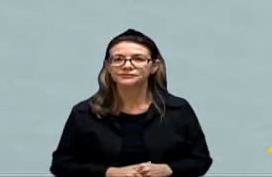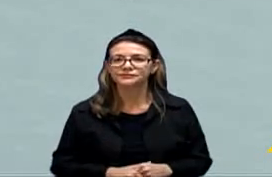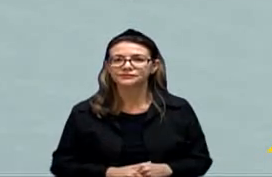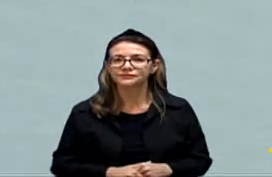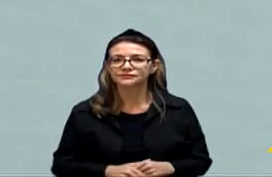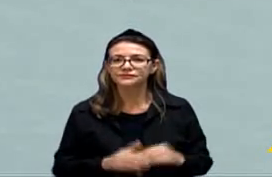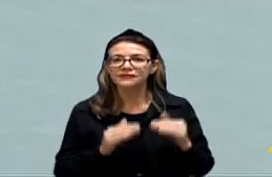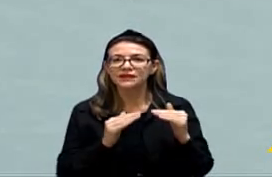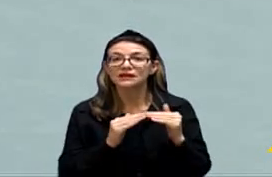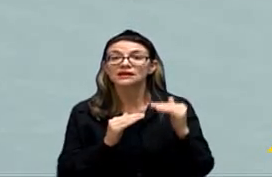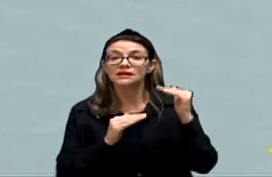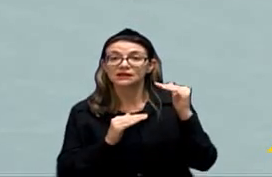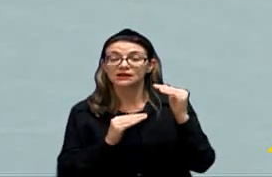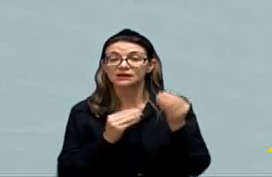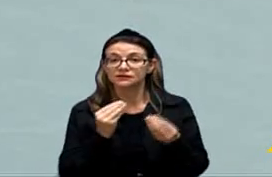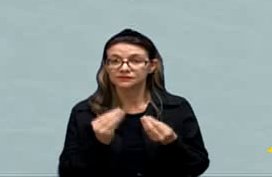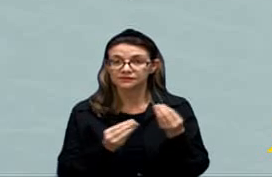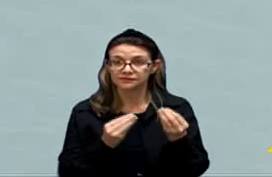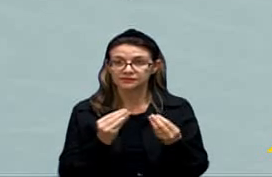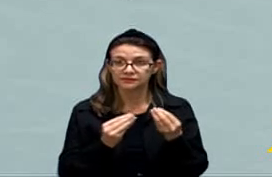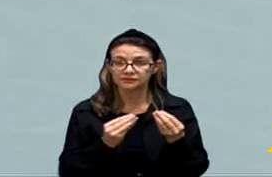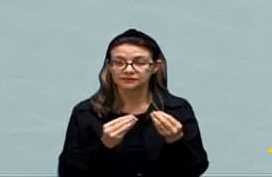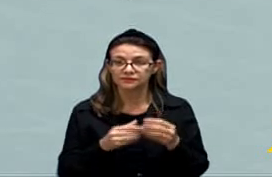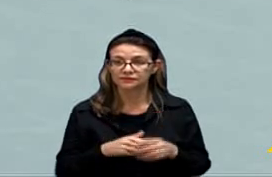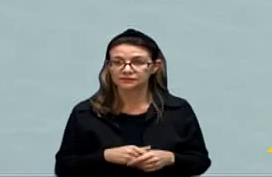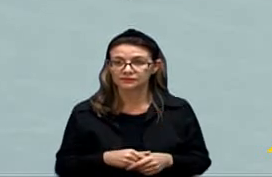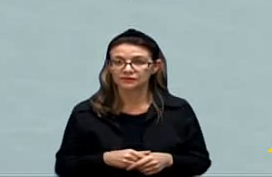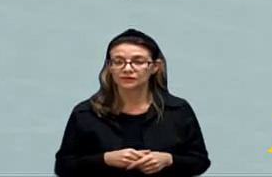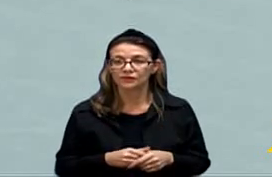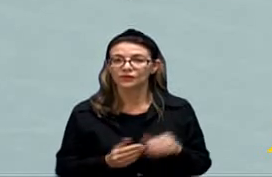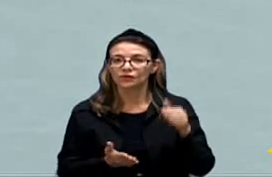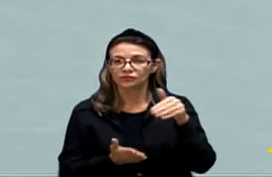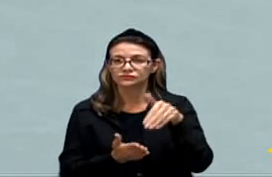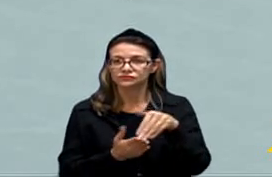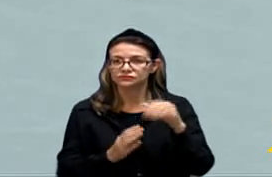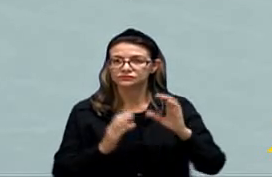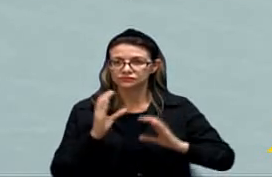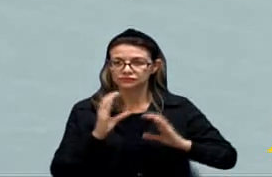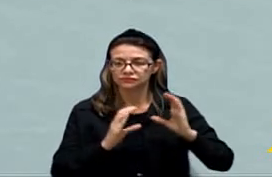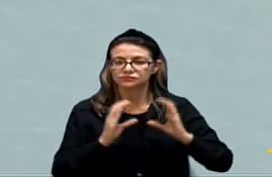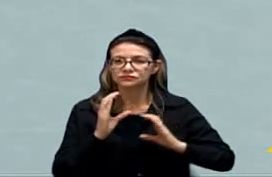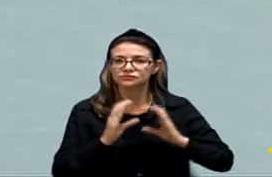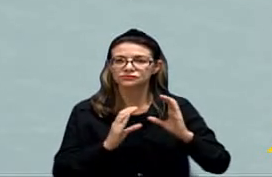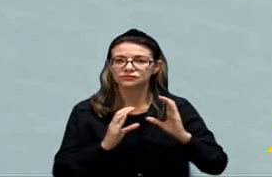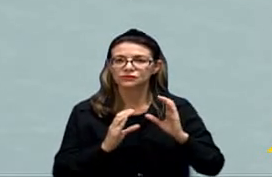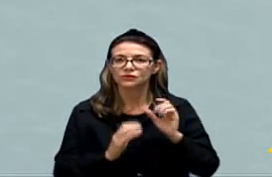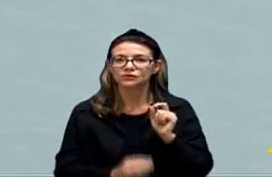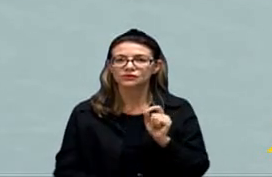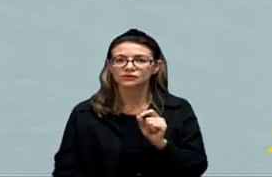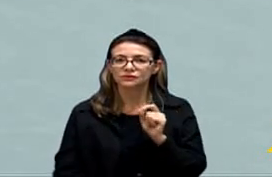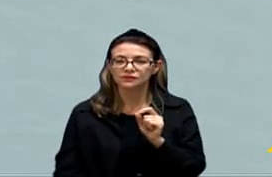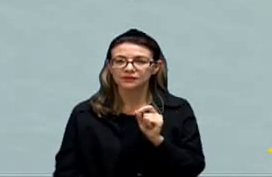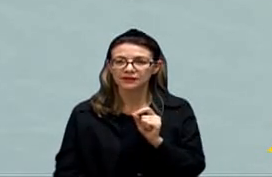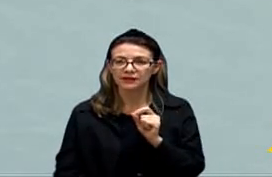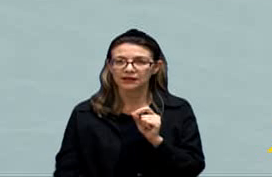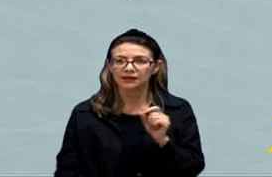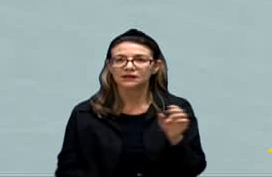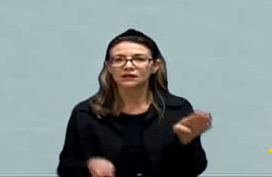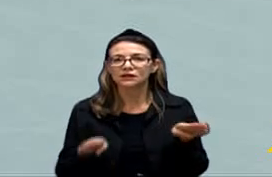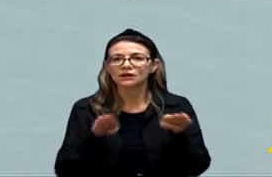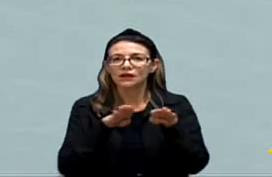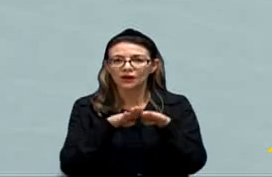desempate aplicados nos últimos concursos para o ingresso no serviço público municipal e em caso de igualdade